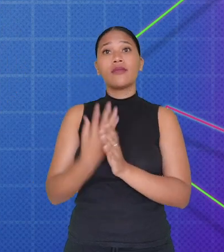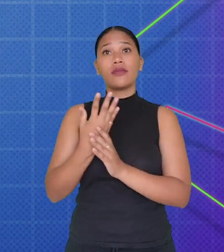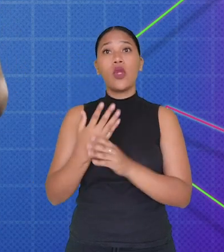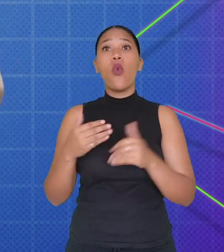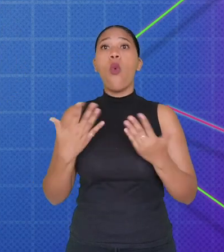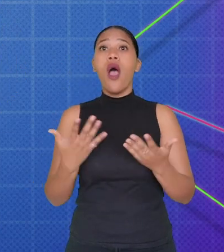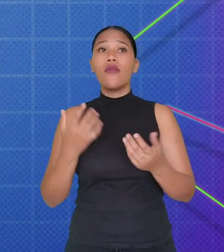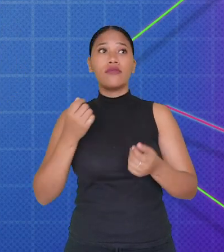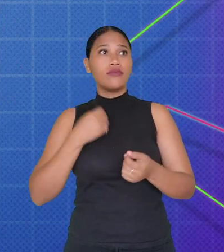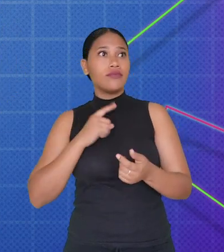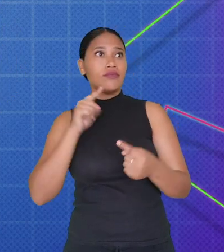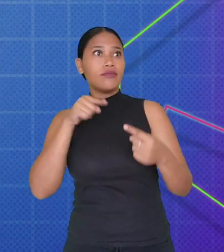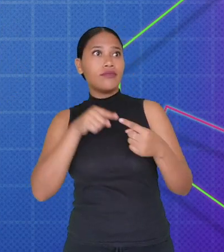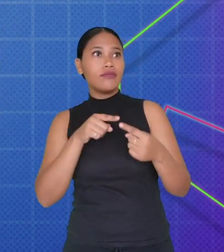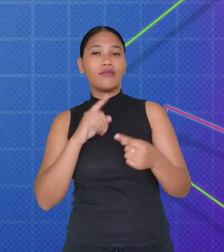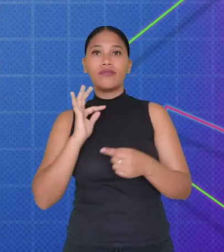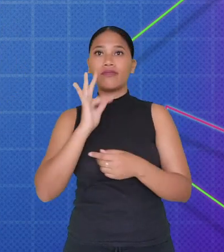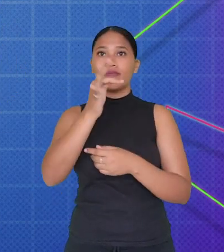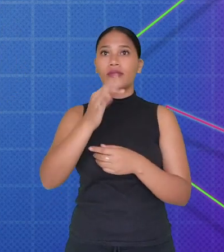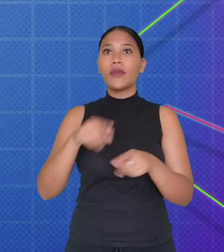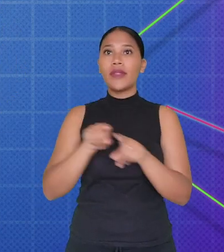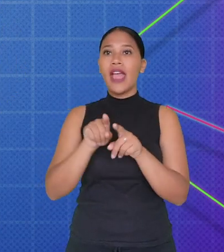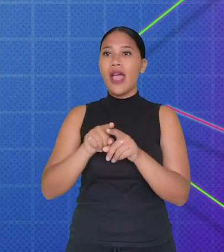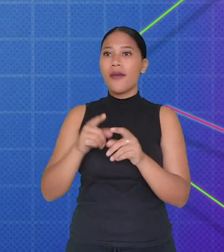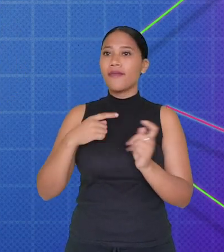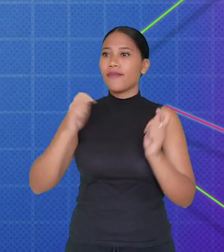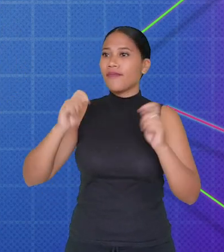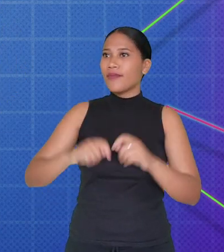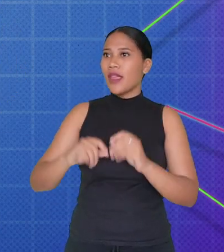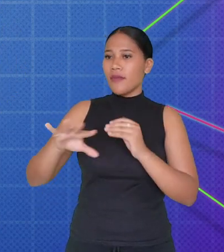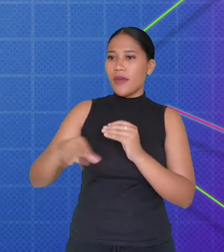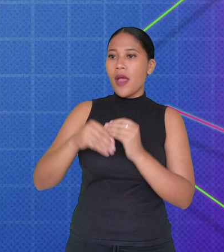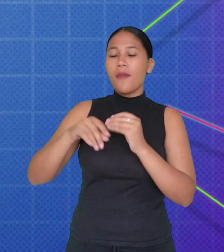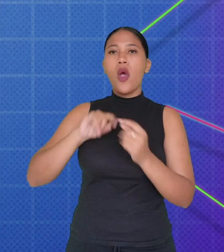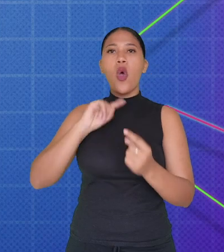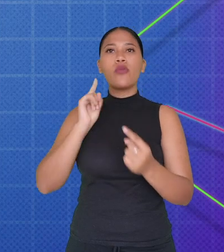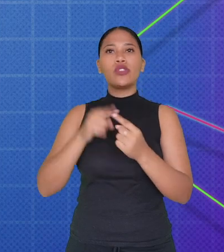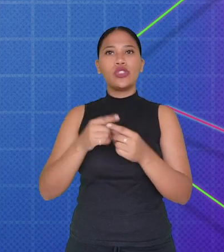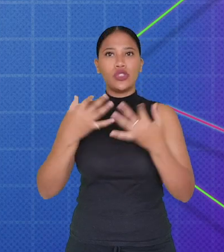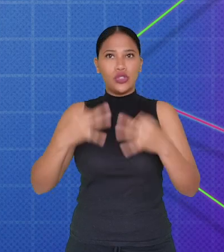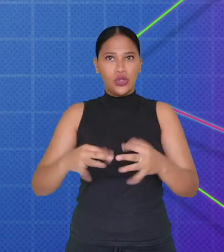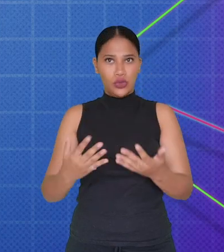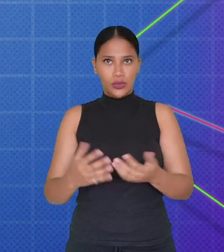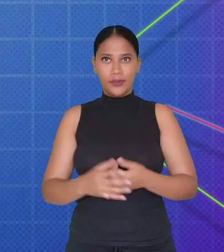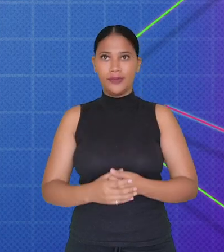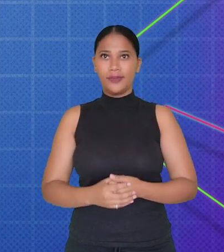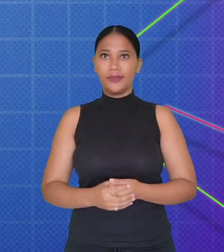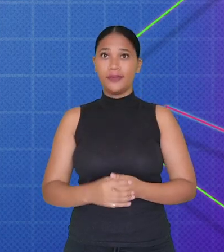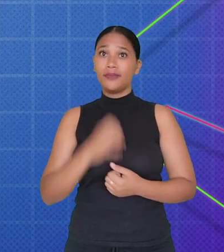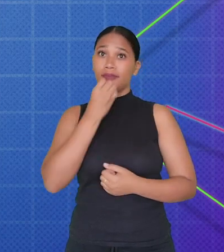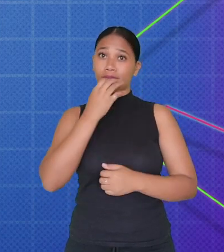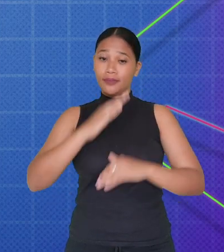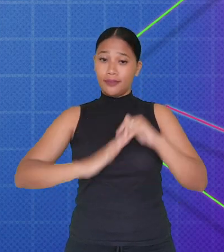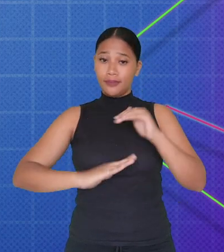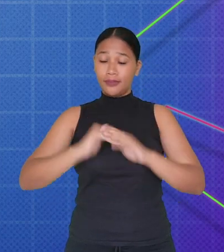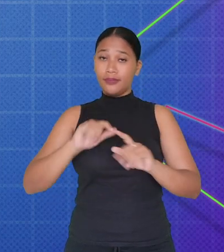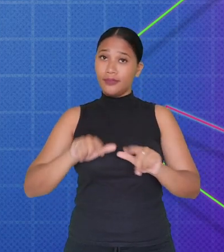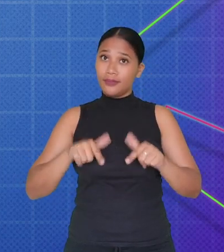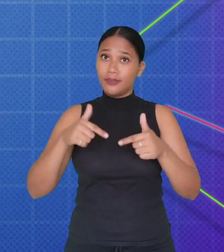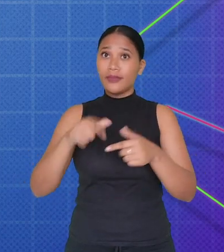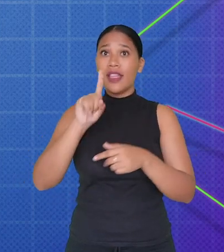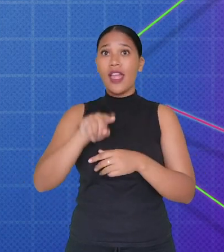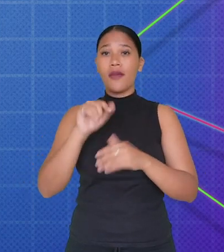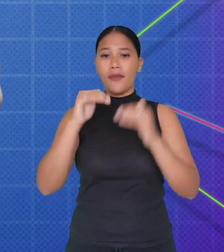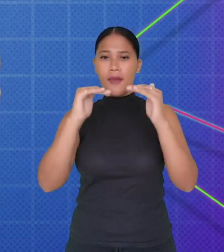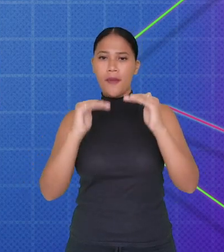criado Quais são as expectativas e como todos podem contribuir para alca os objetivos comuns do projeto uma boa prática